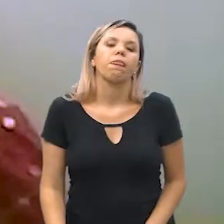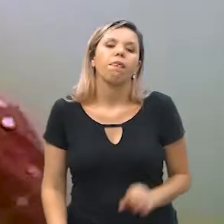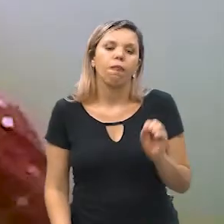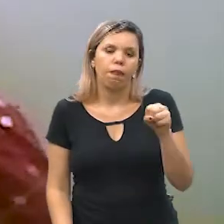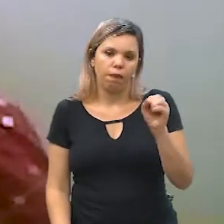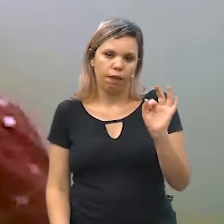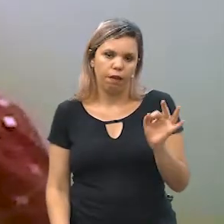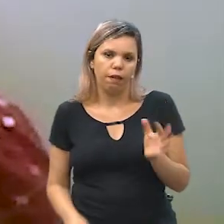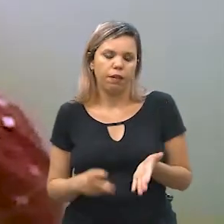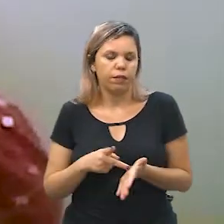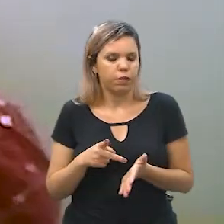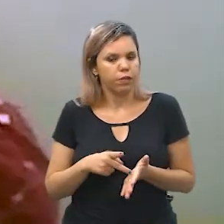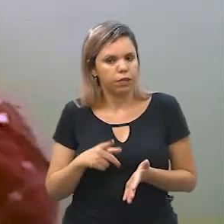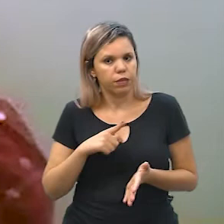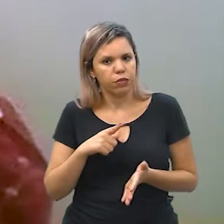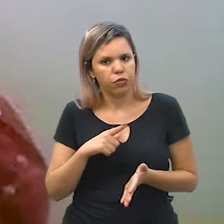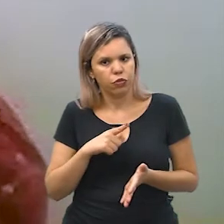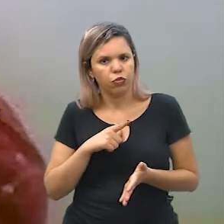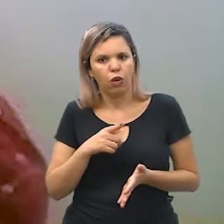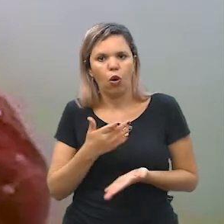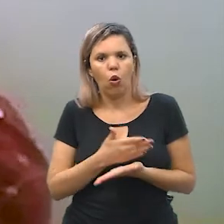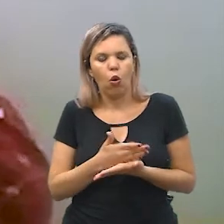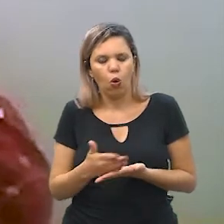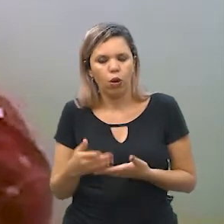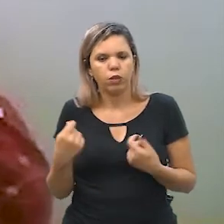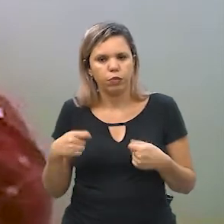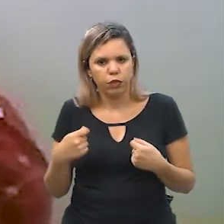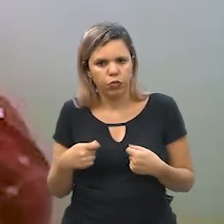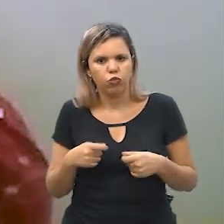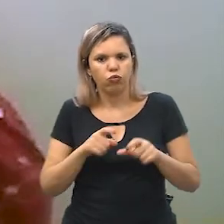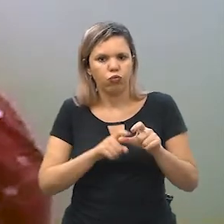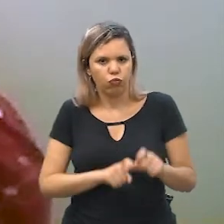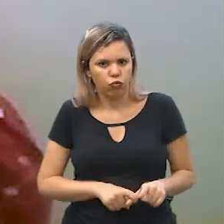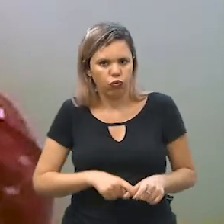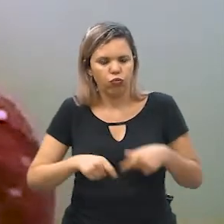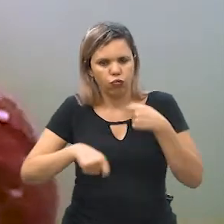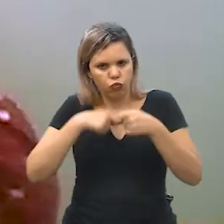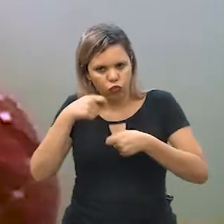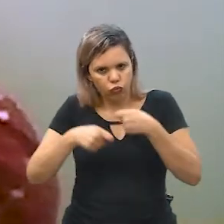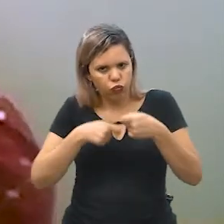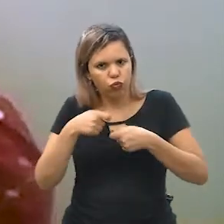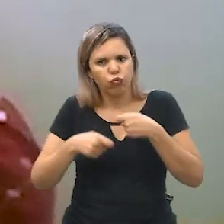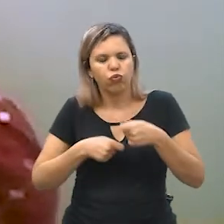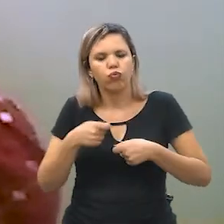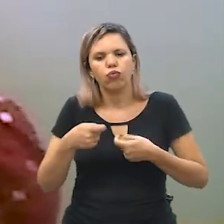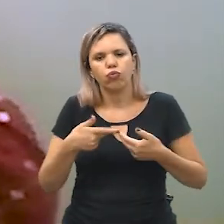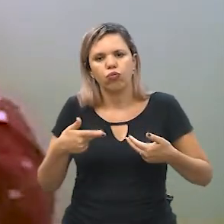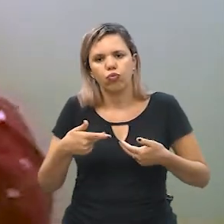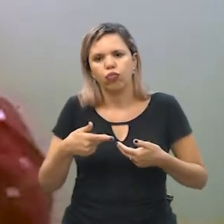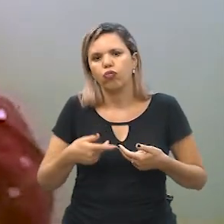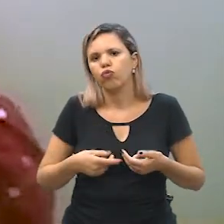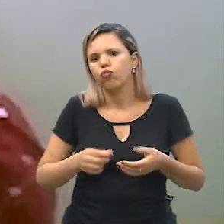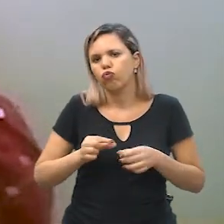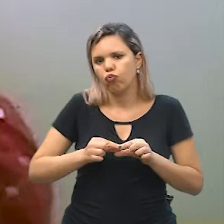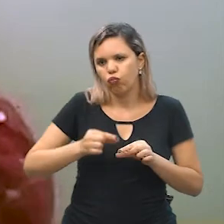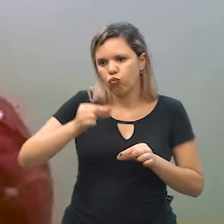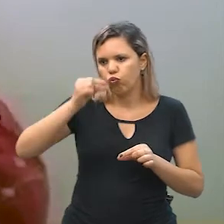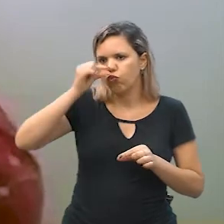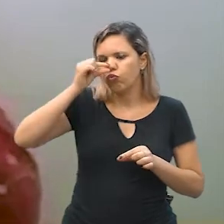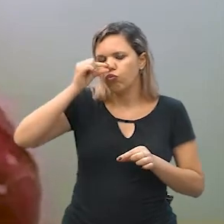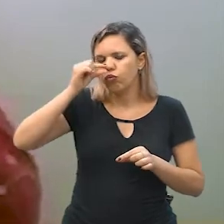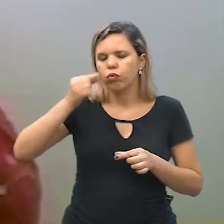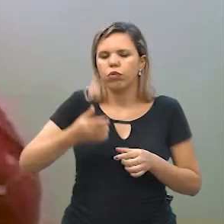Exatamente. Então, mesmo o pré-termo, mesmo que ele no começo precise de uma alimentação artificial, venosa, né, ele vai